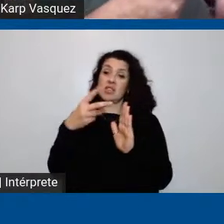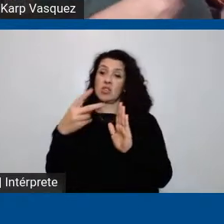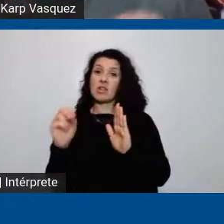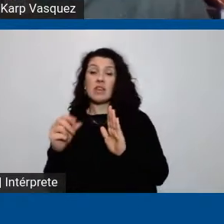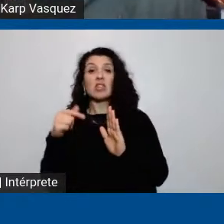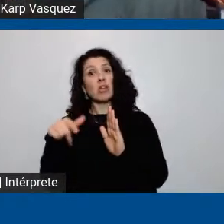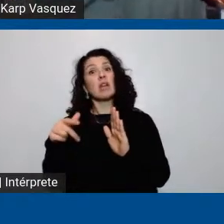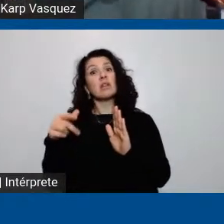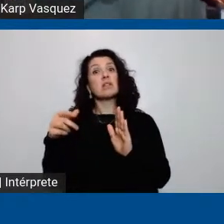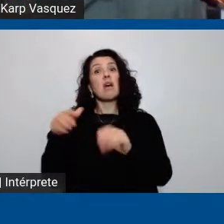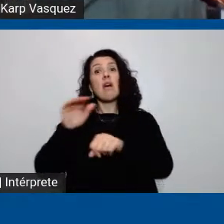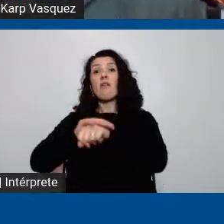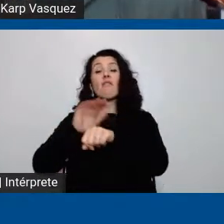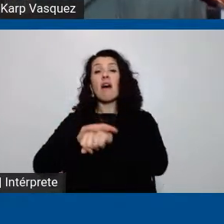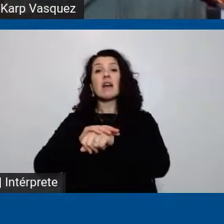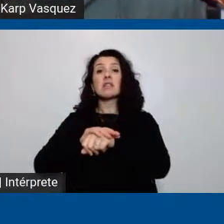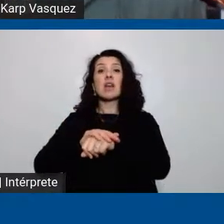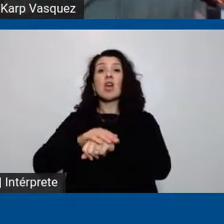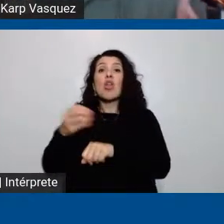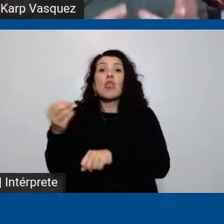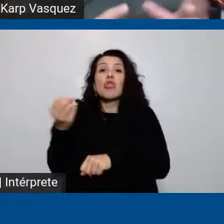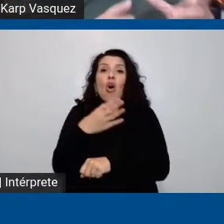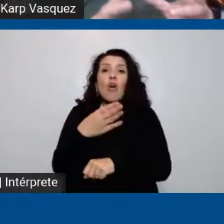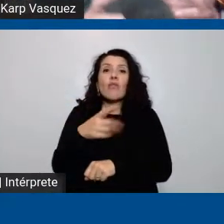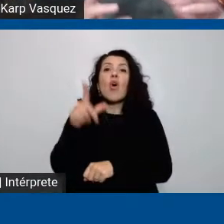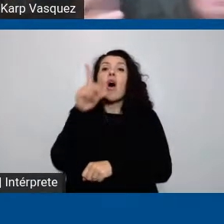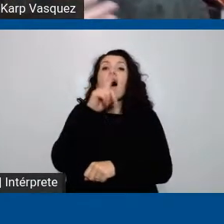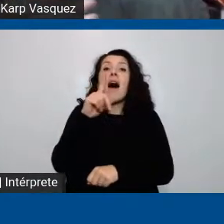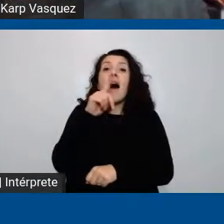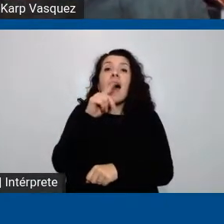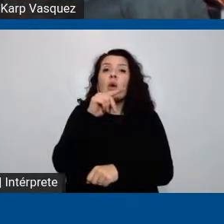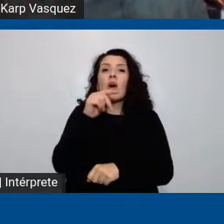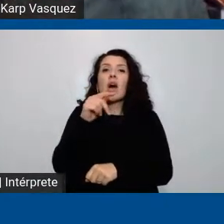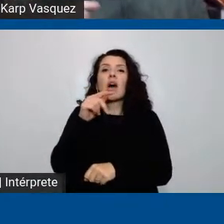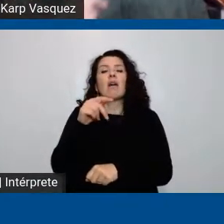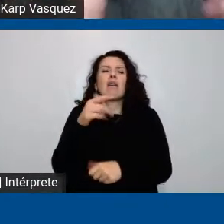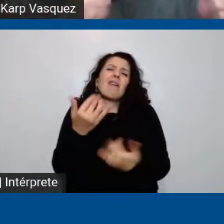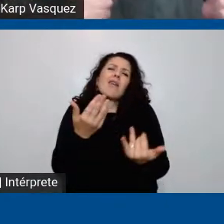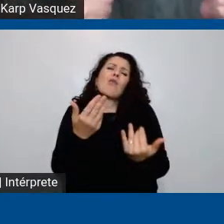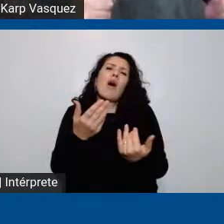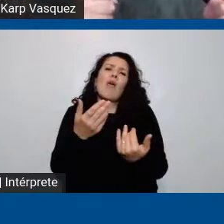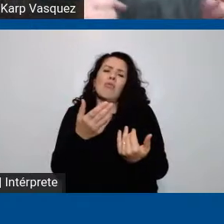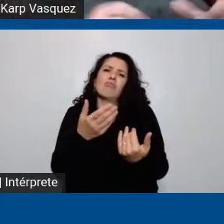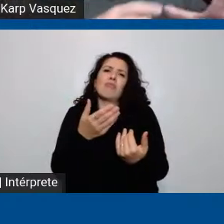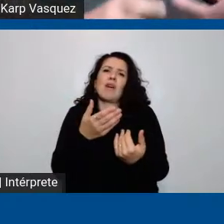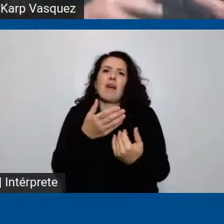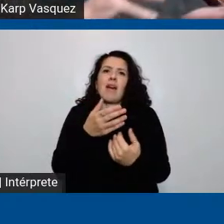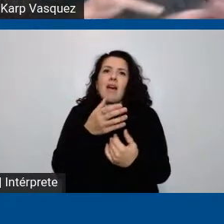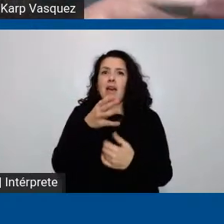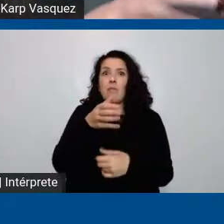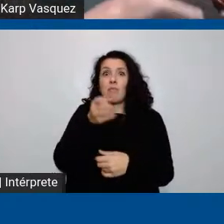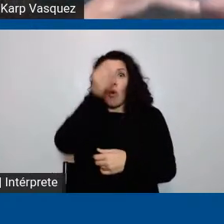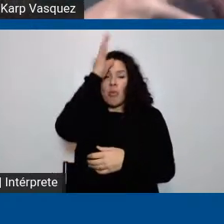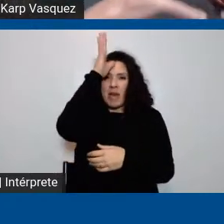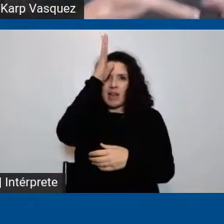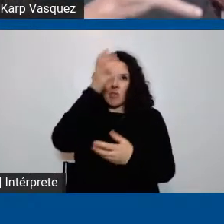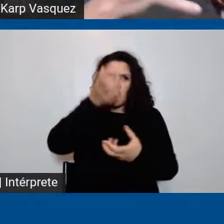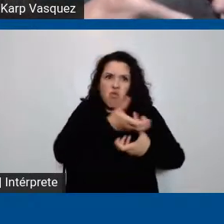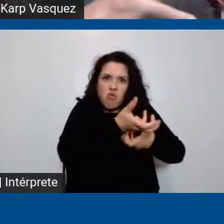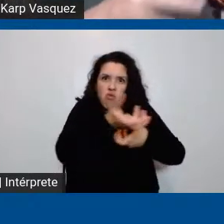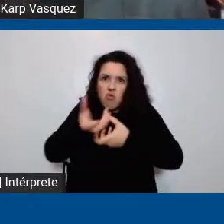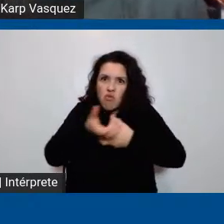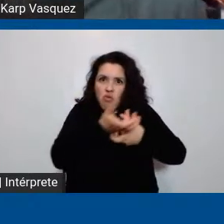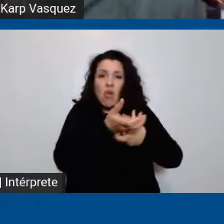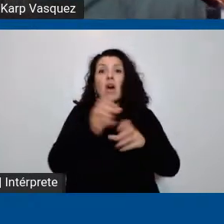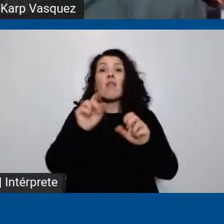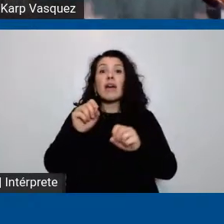esse sistema hidráulico, né? Como se fosse essa mangueira do bombeiro, né? Um jato poderosíssimo que vai